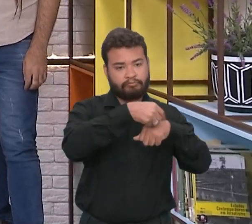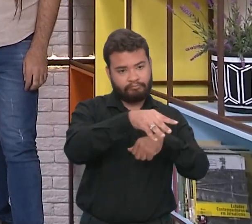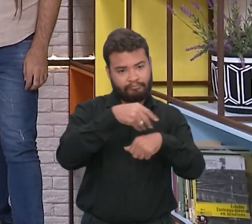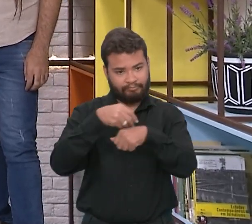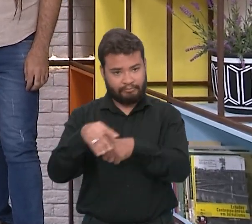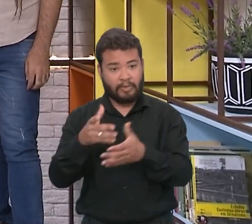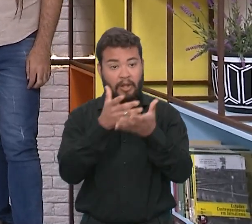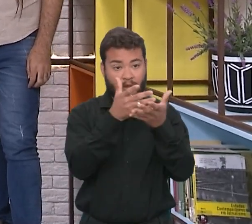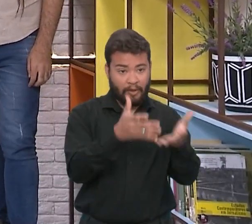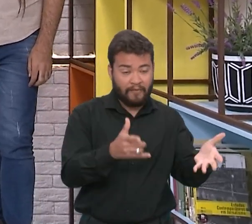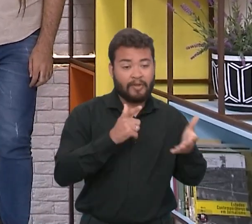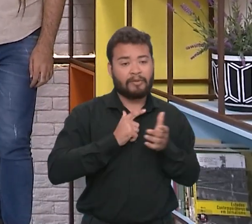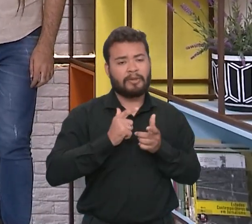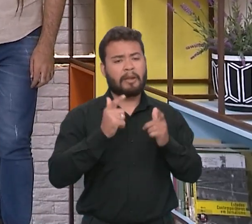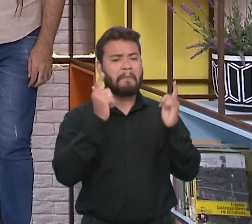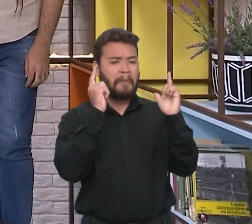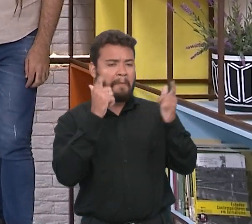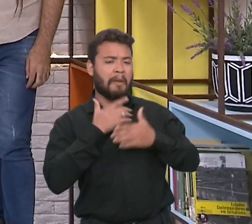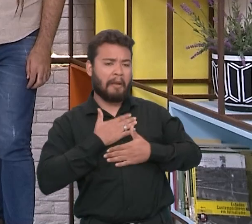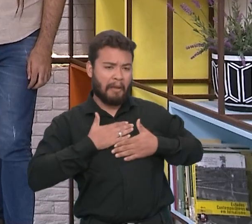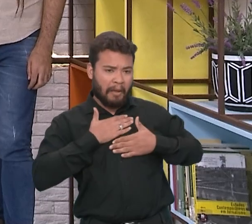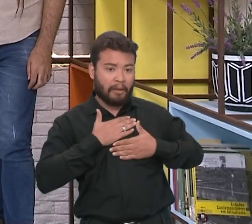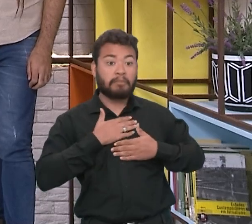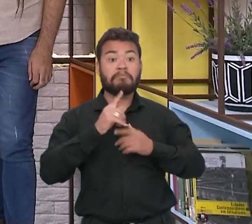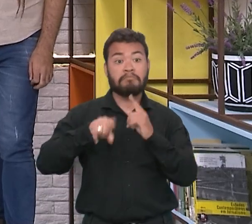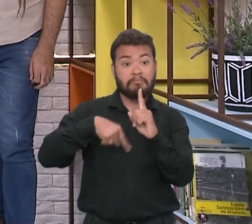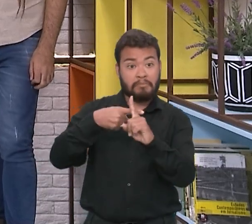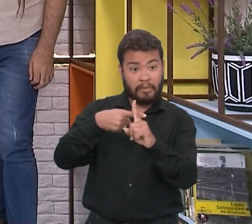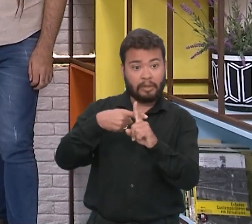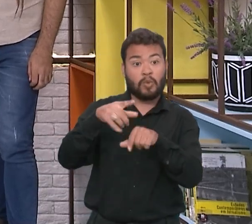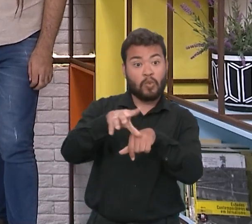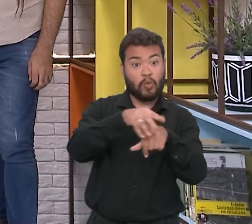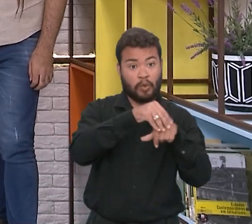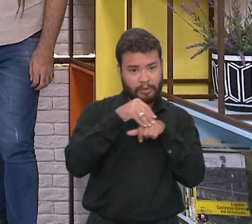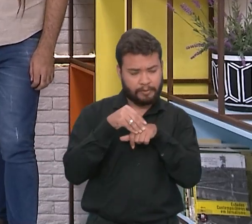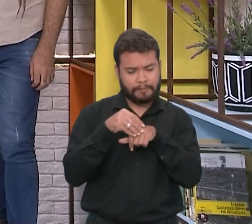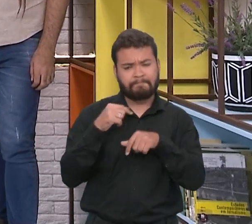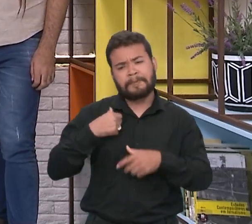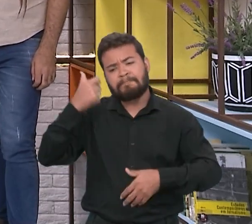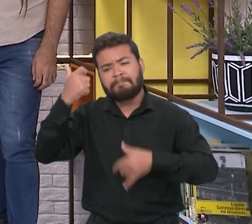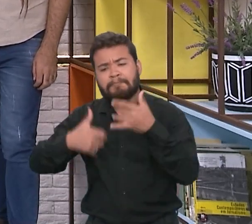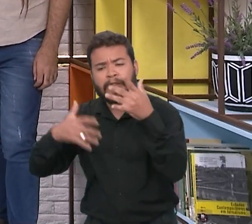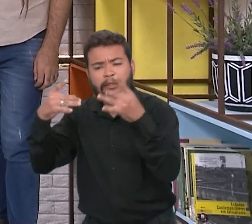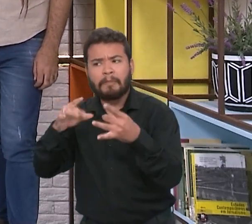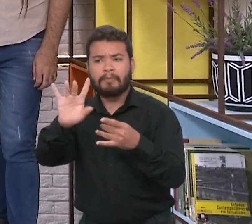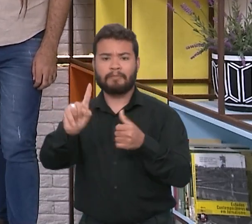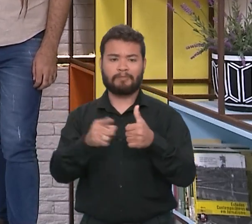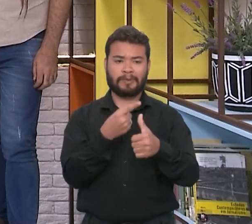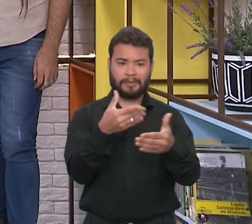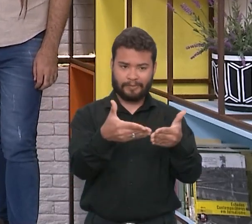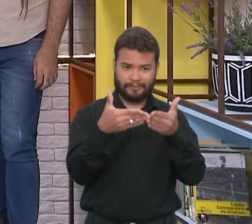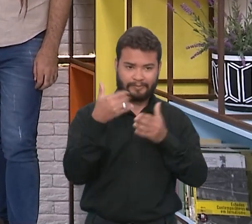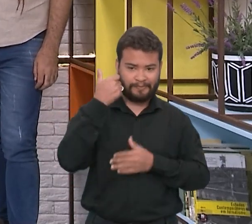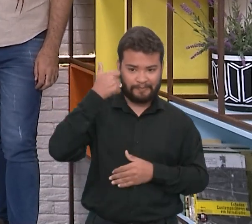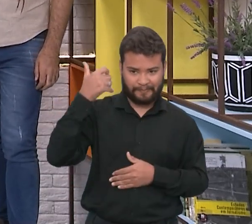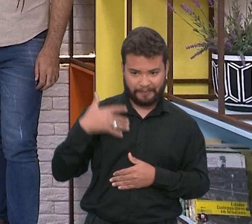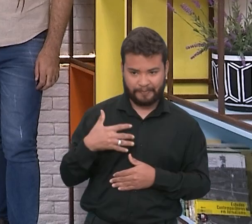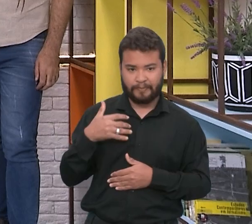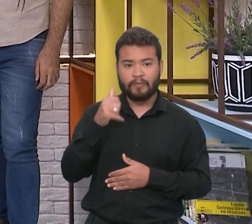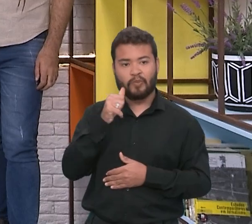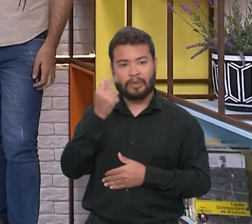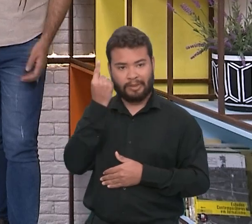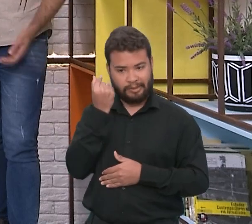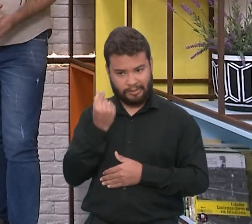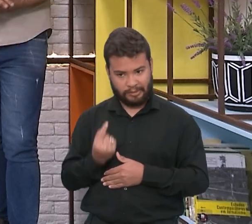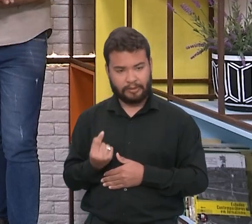misturam entretenimento e conhecimento. Mas antes de dar mais detalhes, vou fazer a minha descrição. Eu me chamo Sara